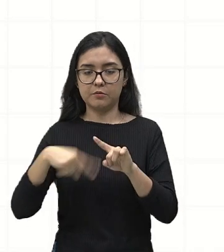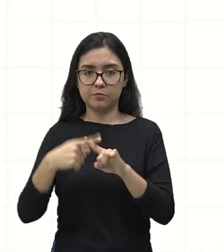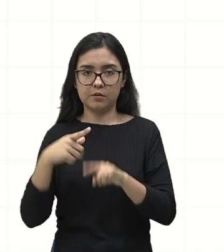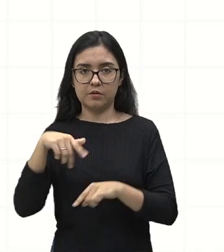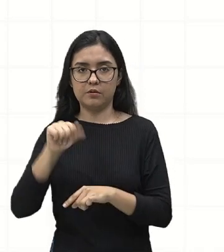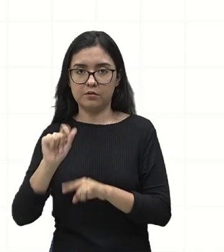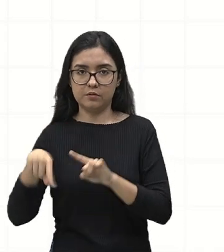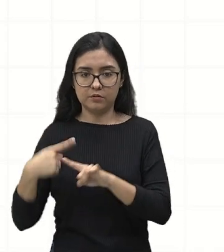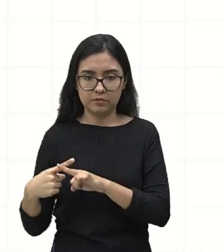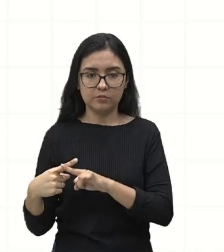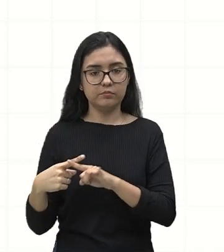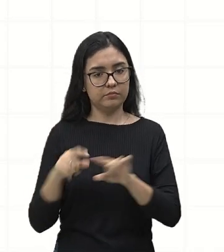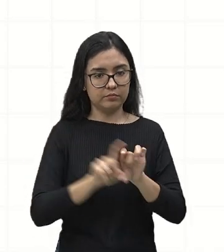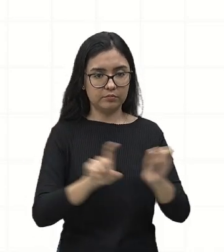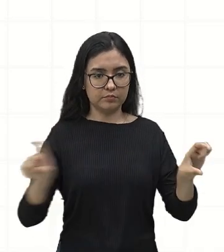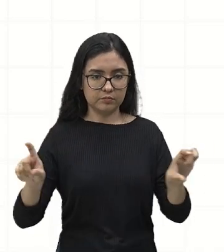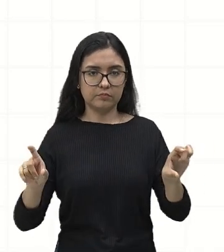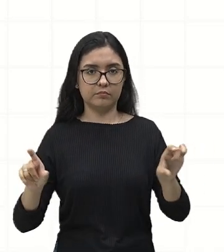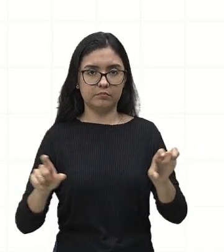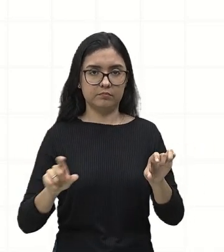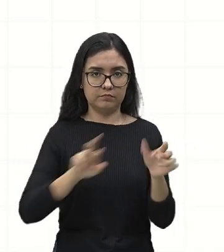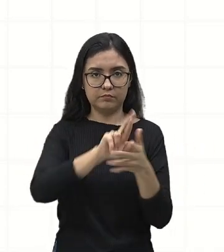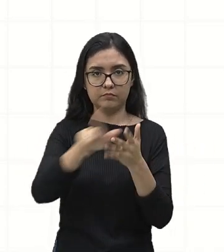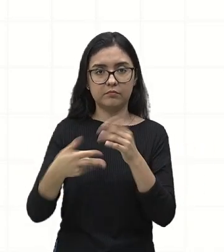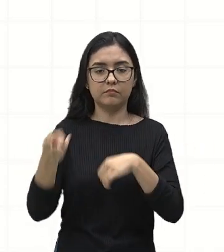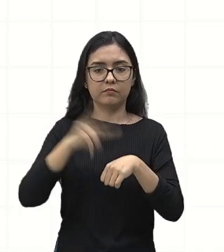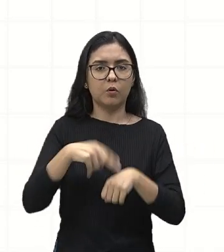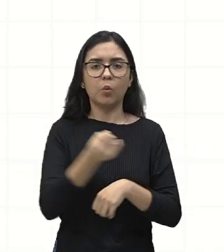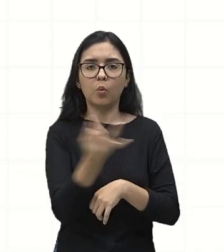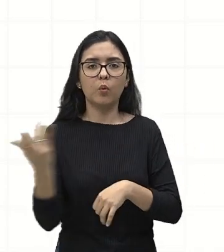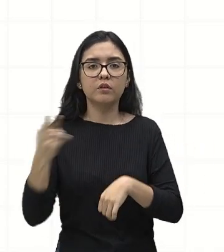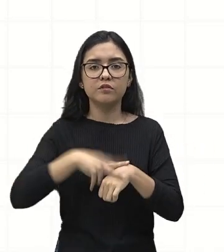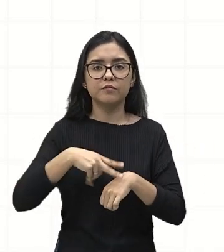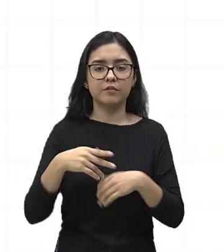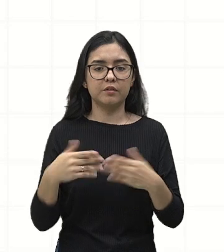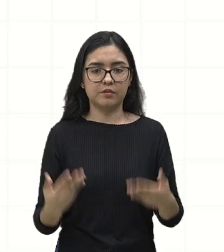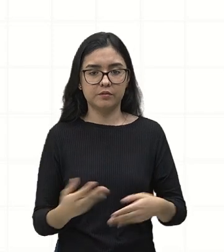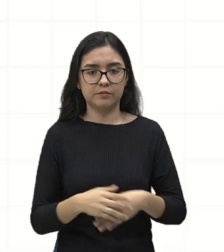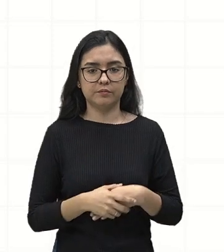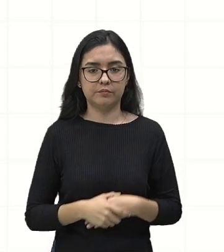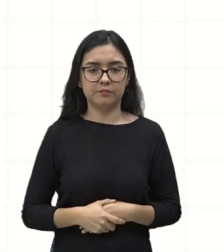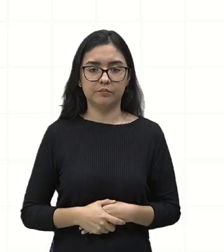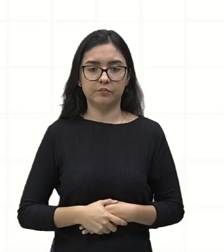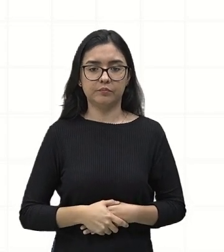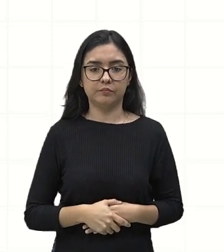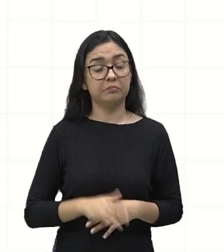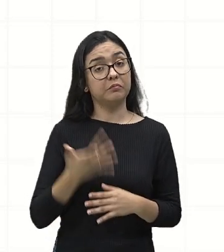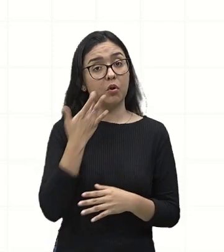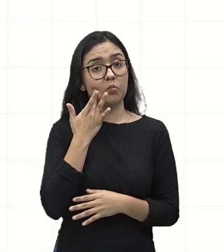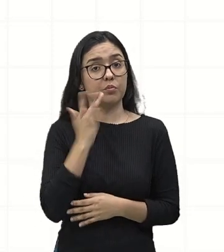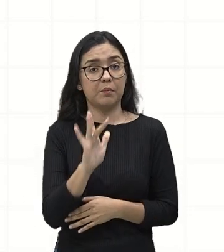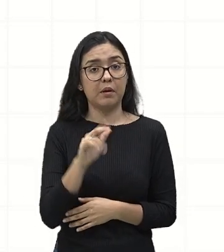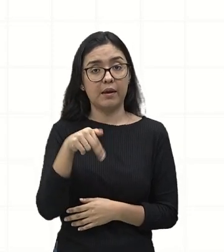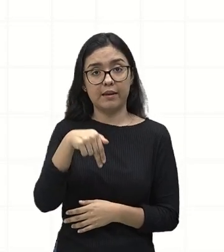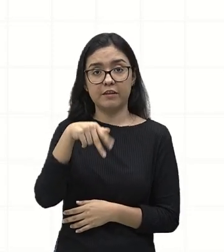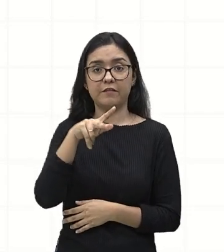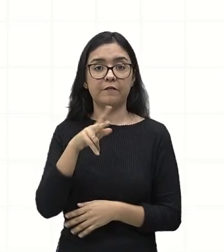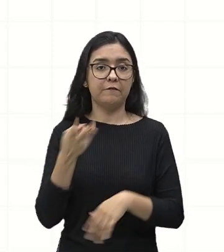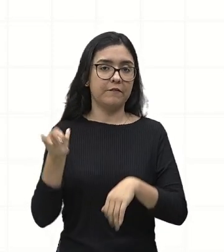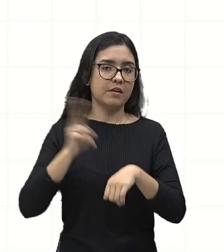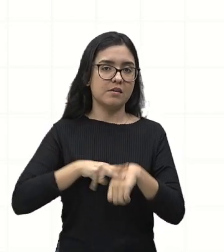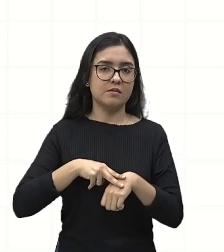mesmo várias e várias vezes. Quantas vezes? Nós não sabemos. Temos